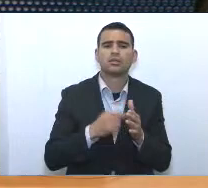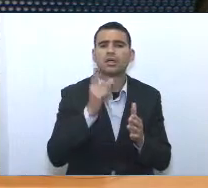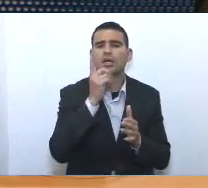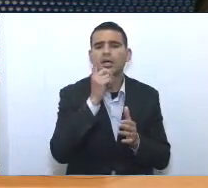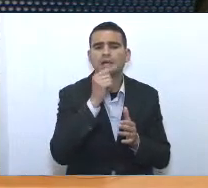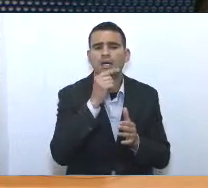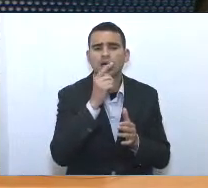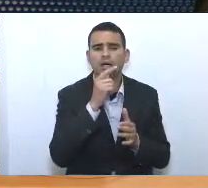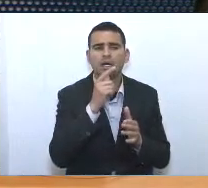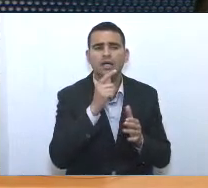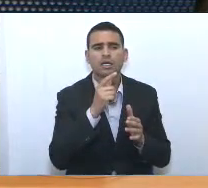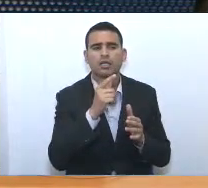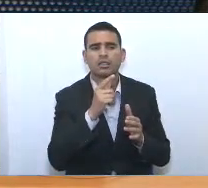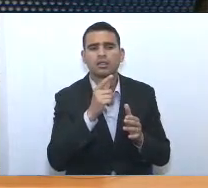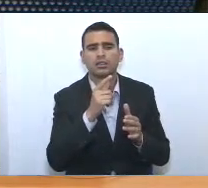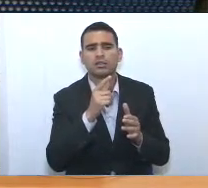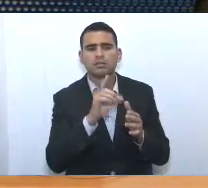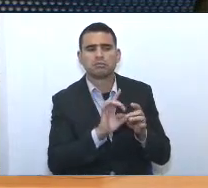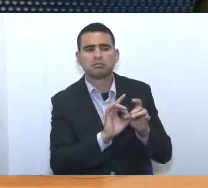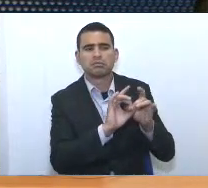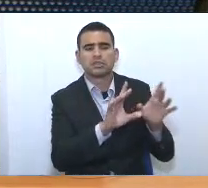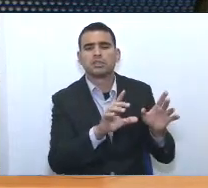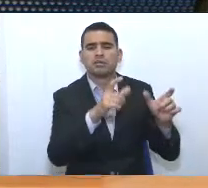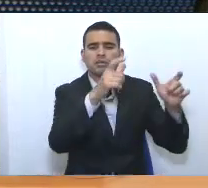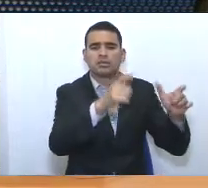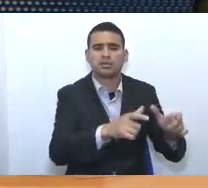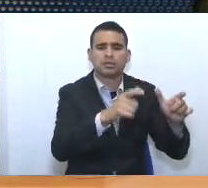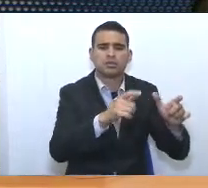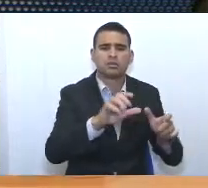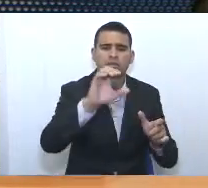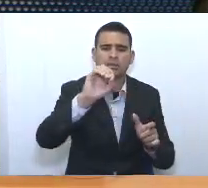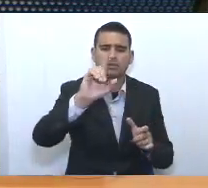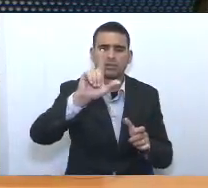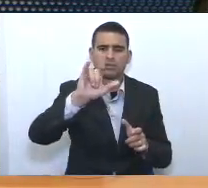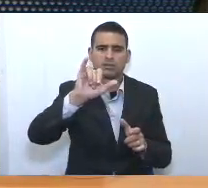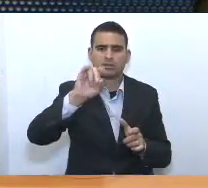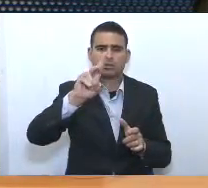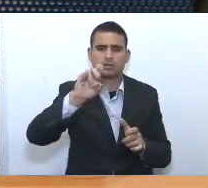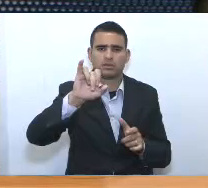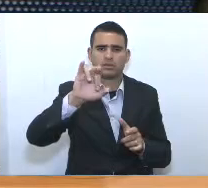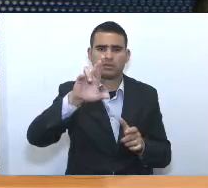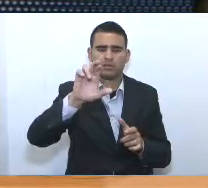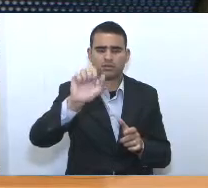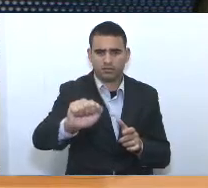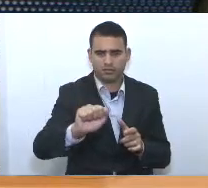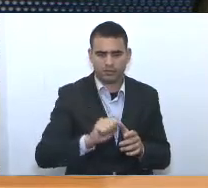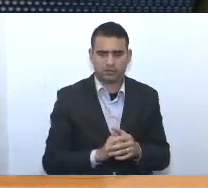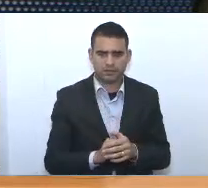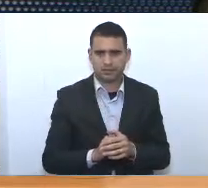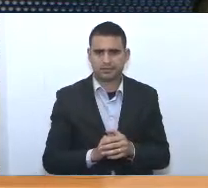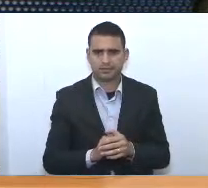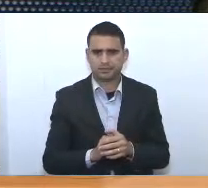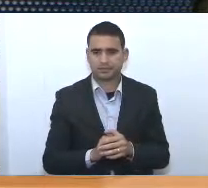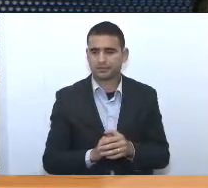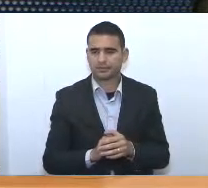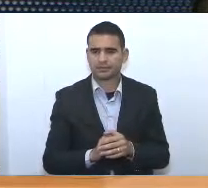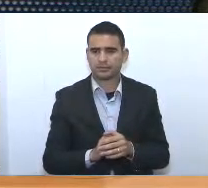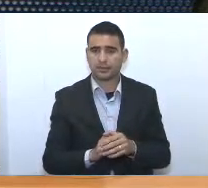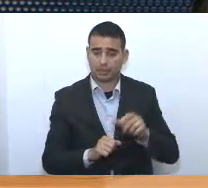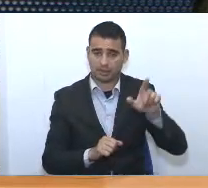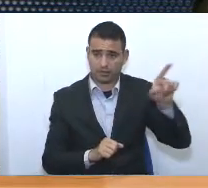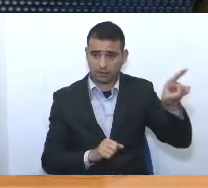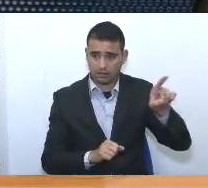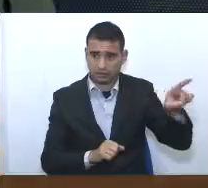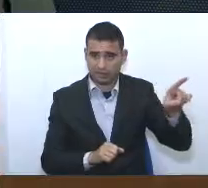no Jardim das Oliveiras. Vereador, o Jardim das Oliveiras foi praticamente